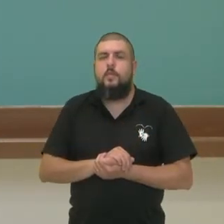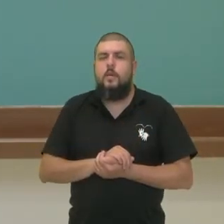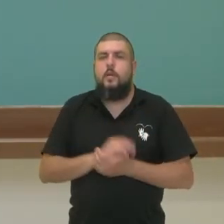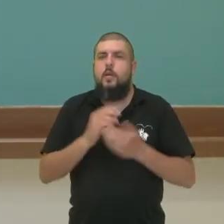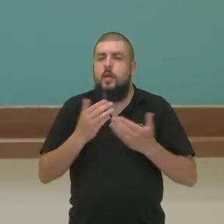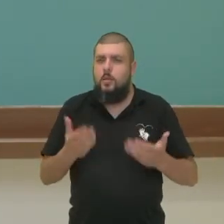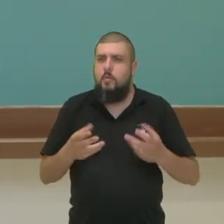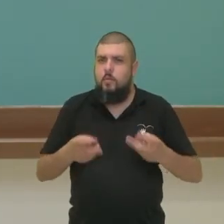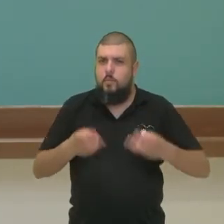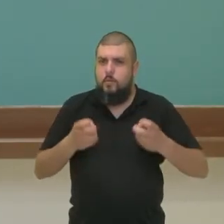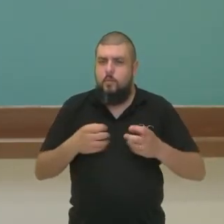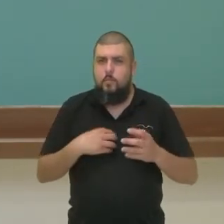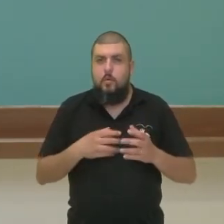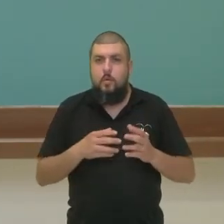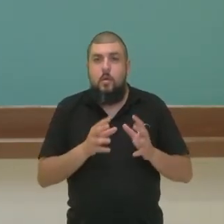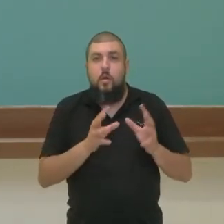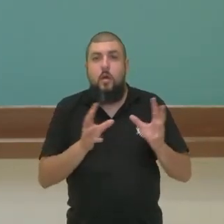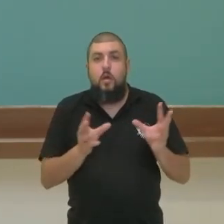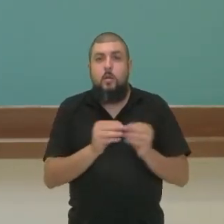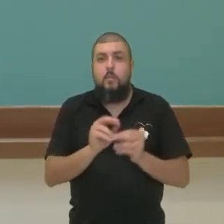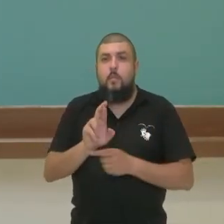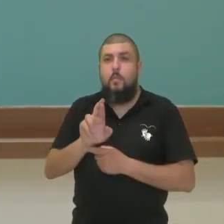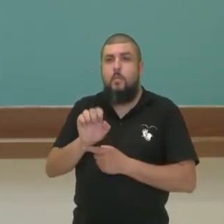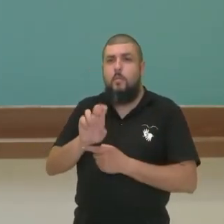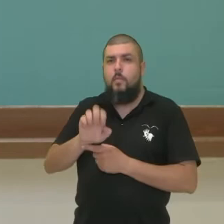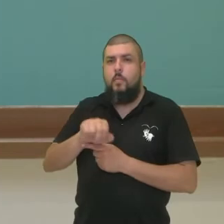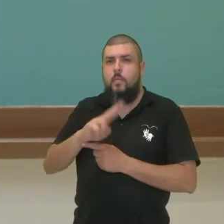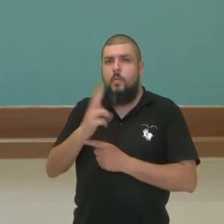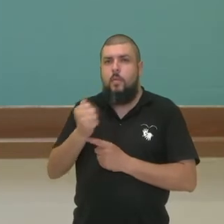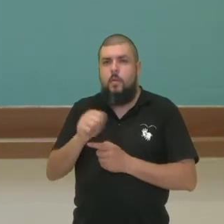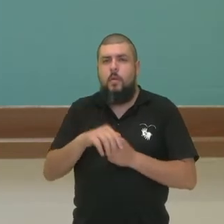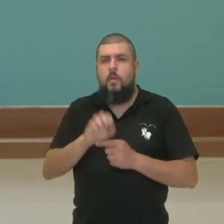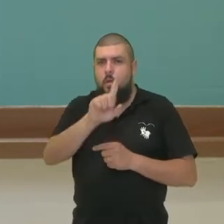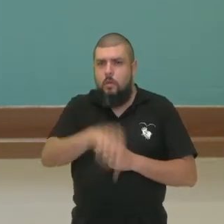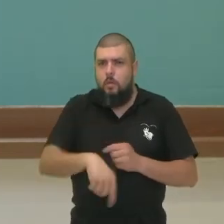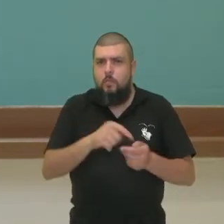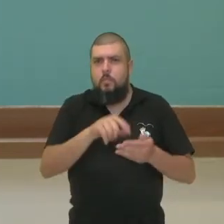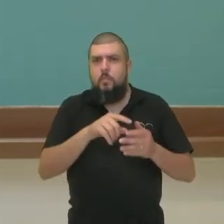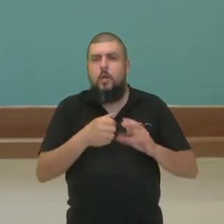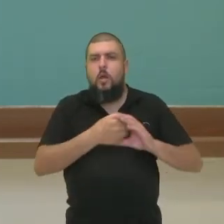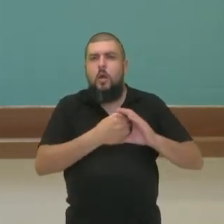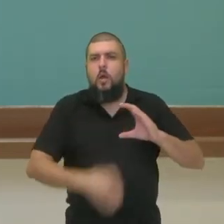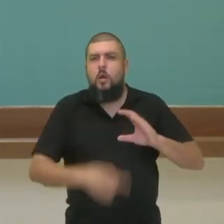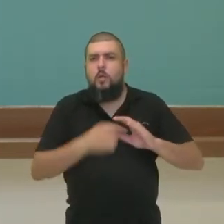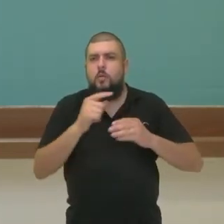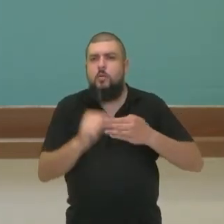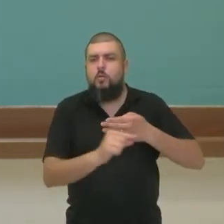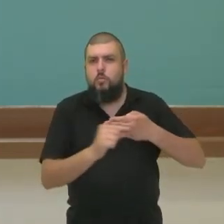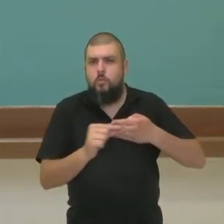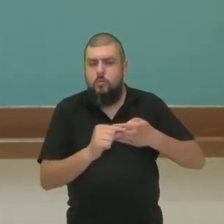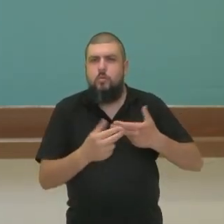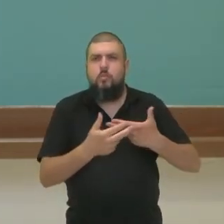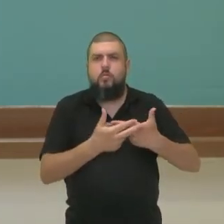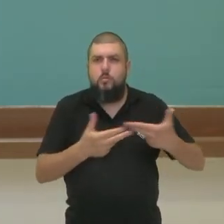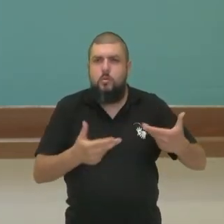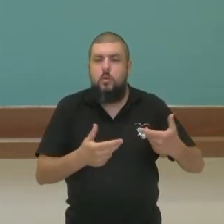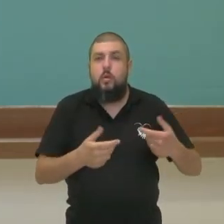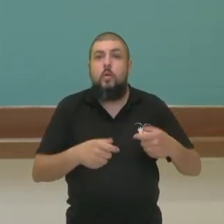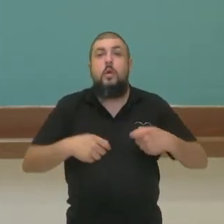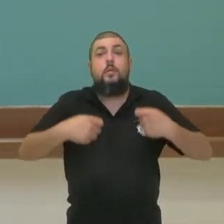resenha, além do resumo, além das características da obra, as características do autor, enfim,